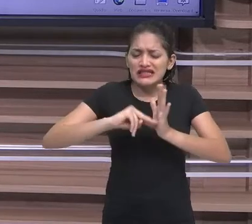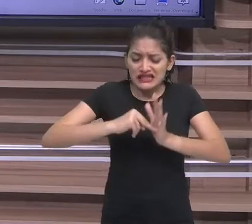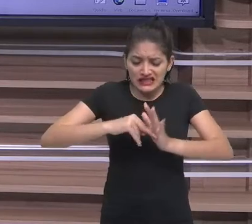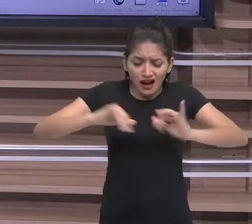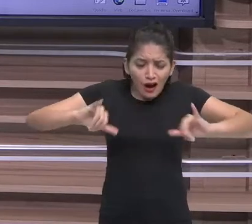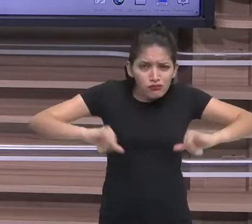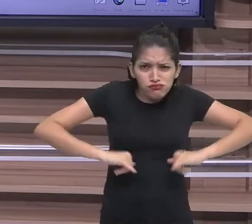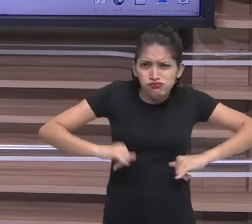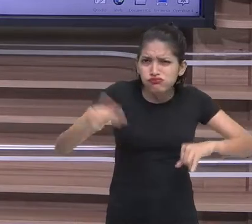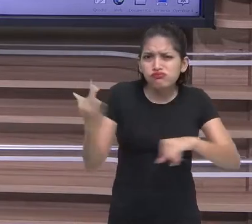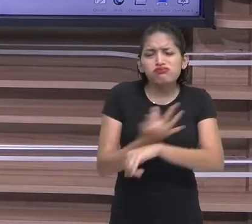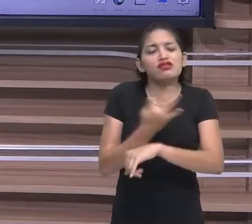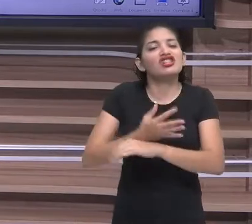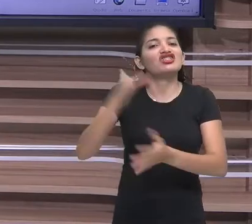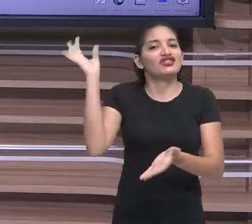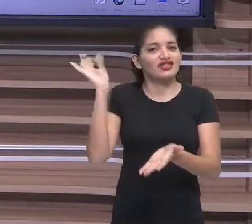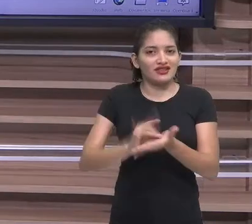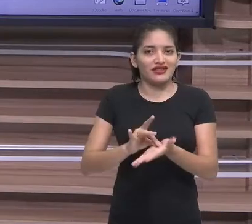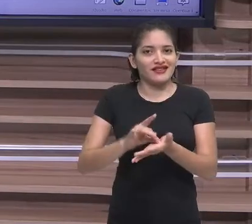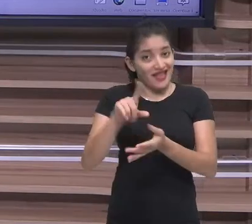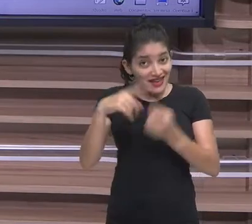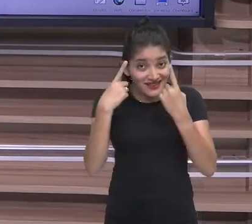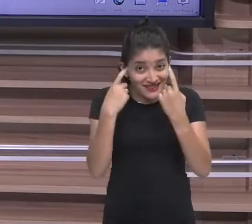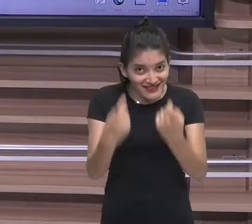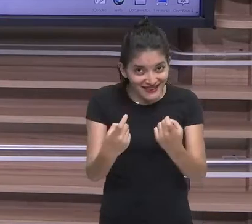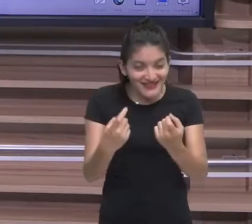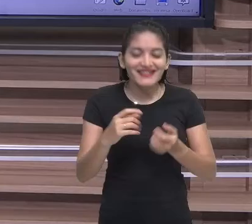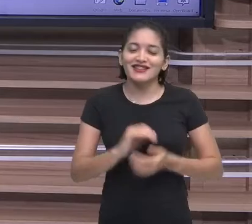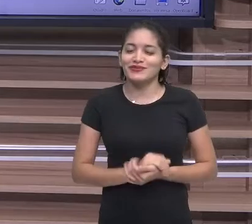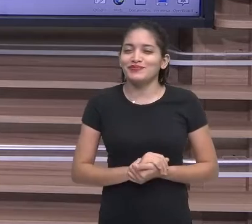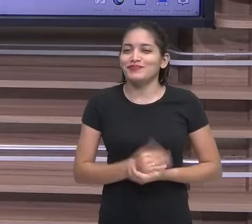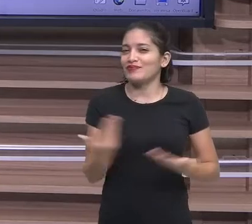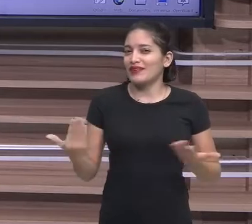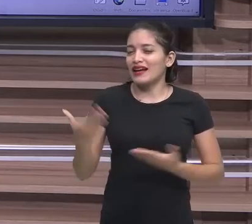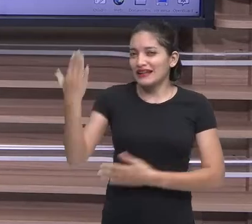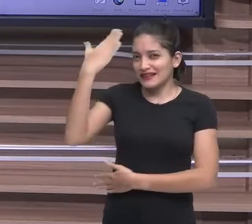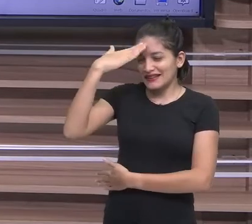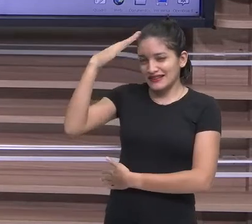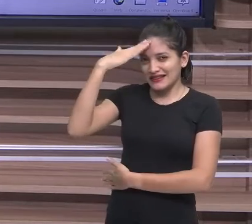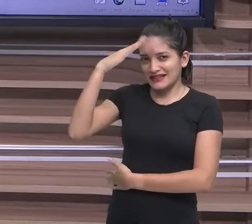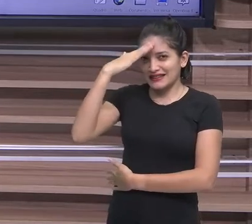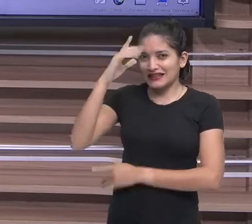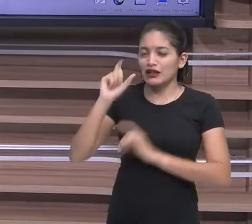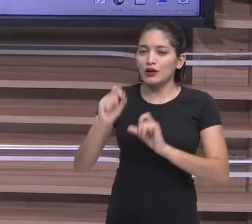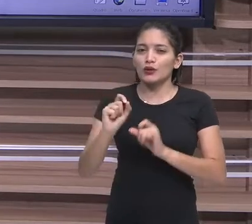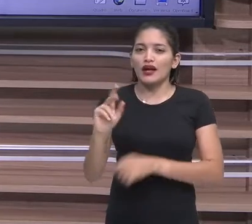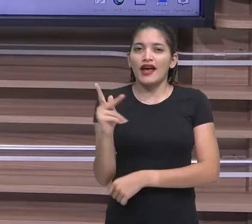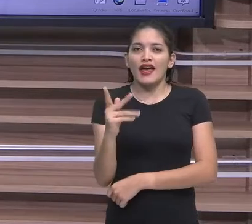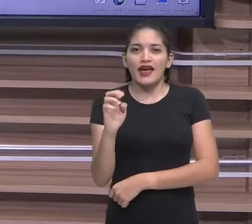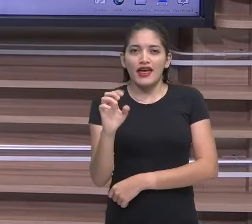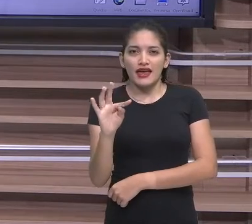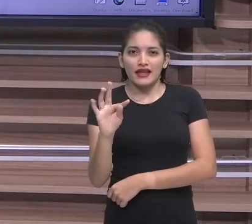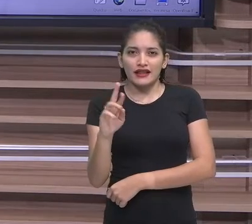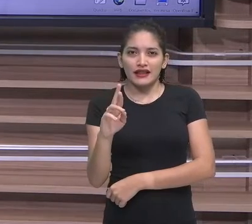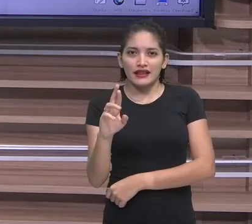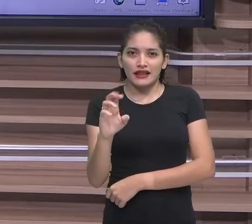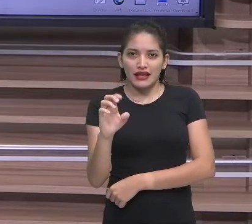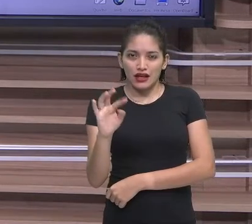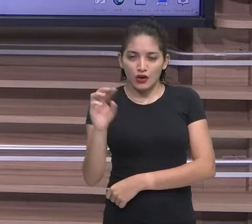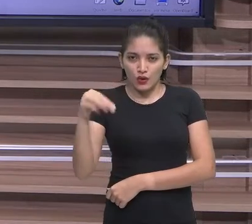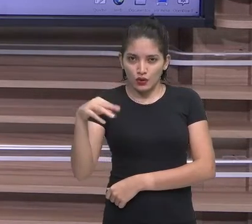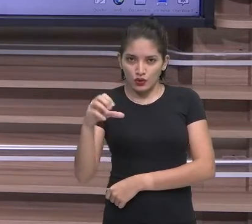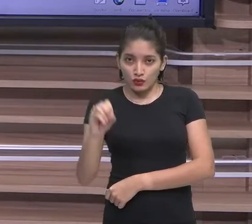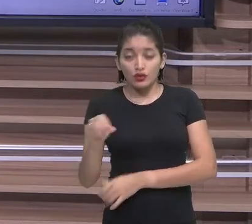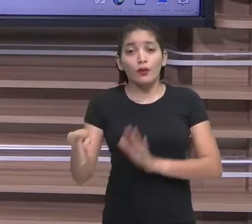que ele realmente sente. Não é interessante isso? Vamos agora compreender os heterônimos de